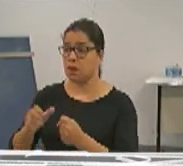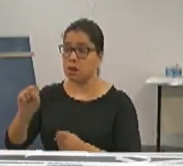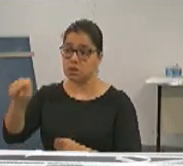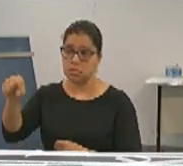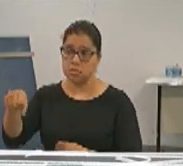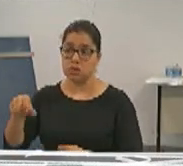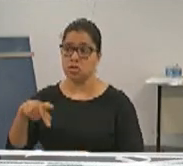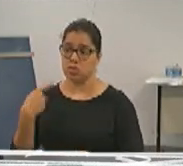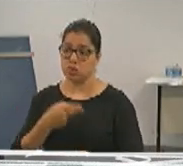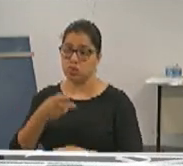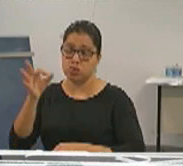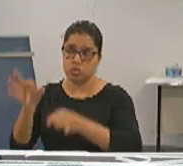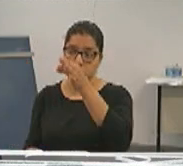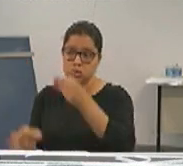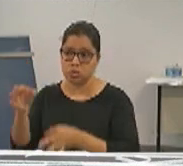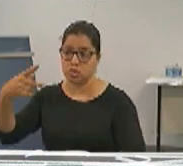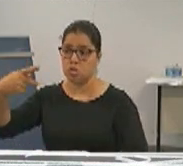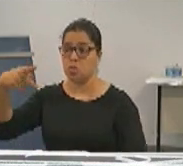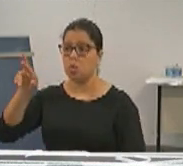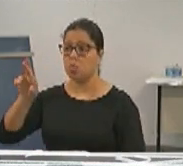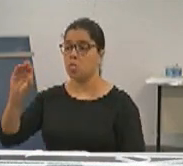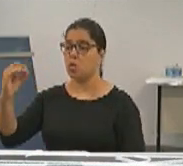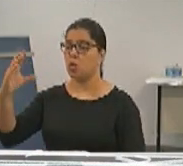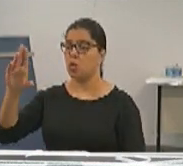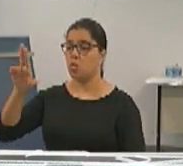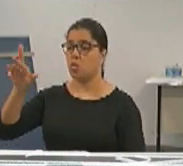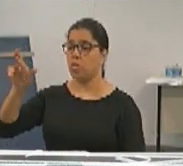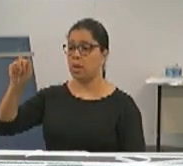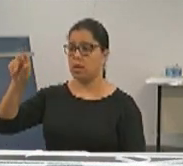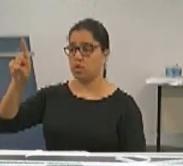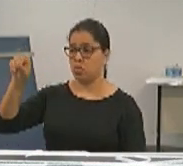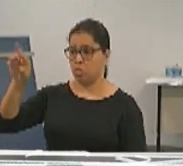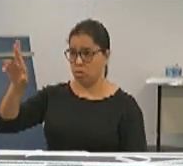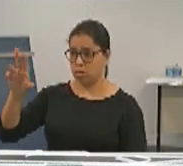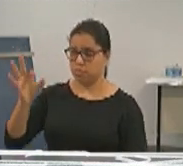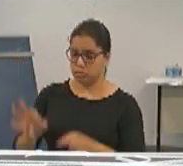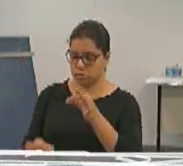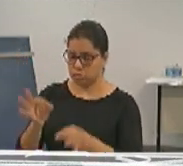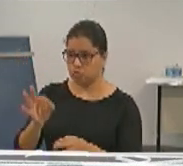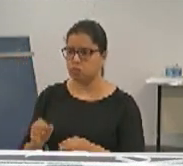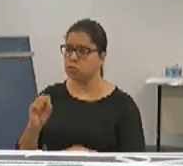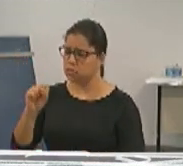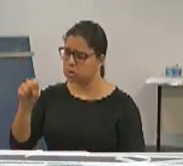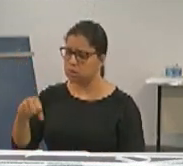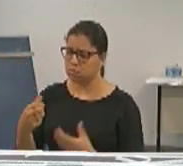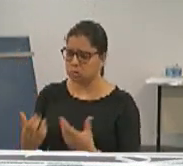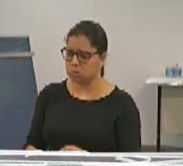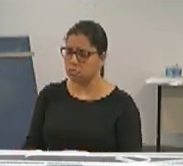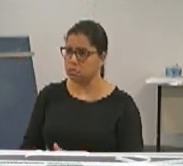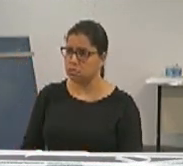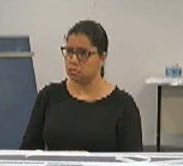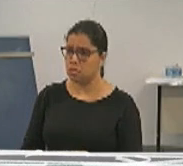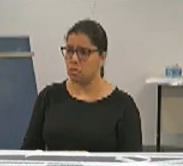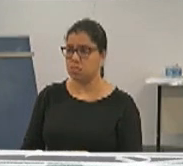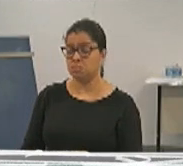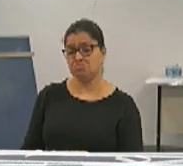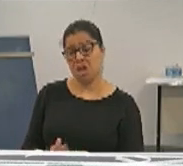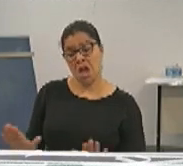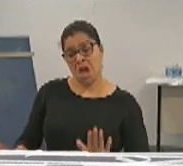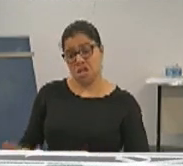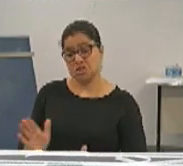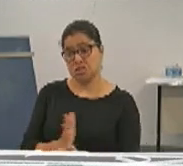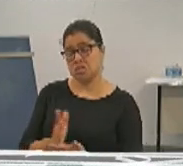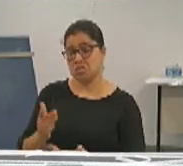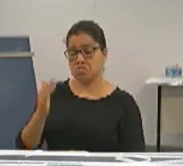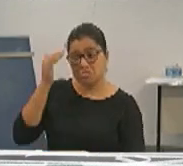procurador para poder fazer isso. Né? Então, Eu posso estar enganada, mas se